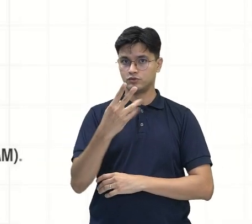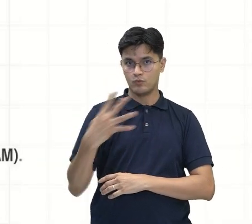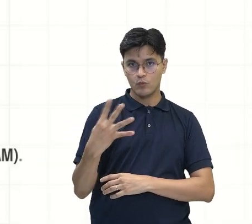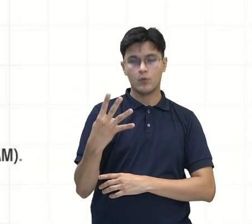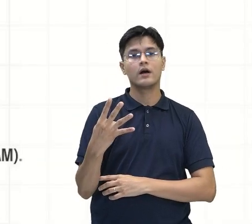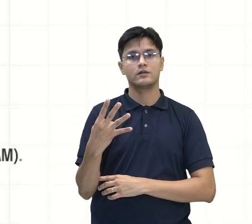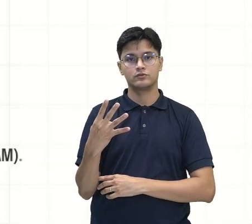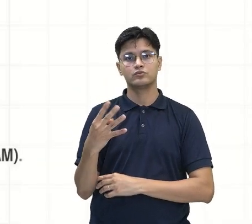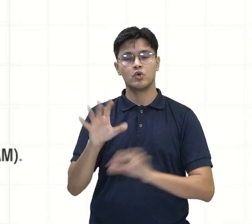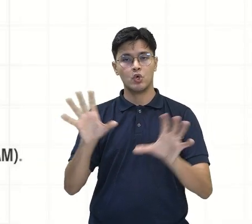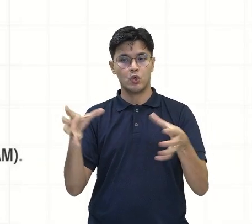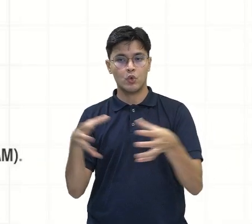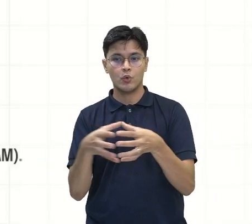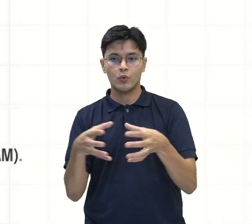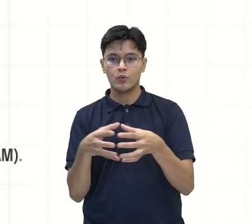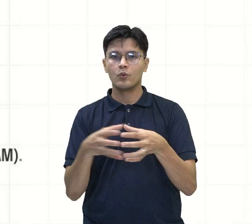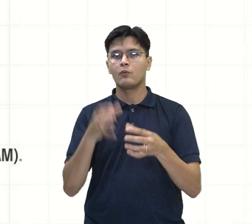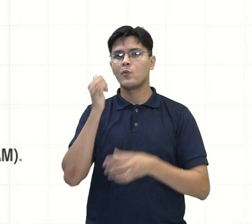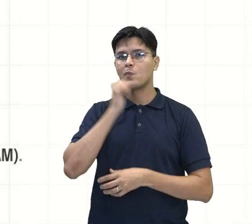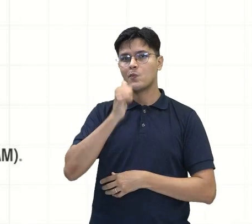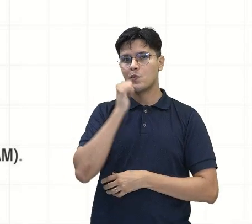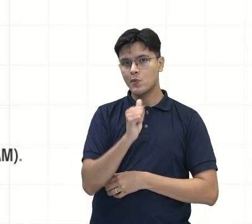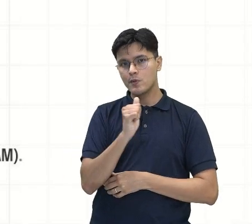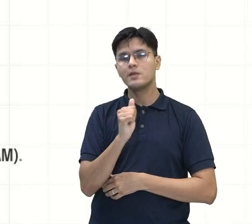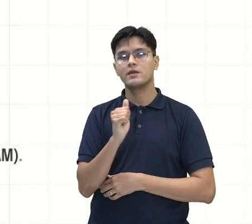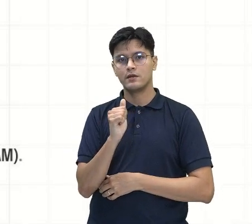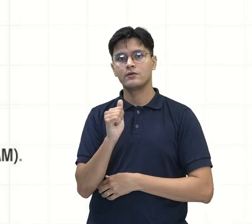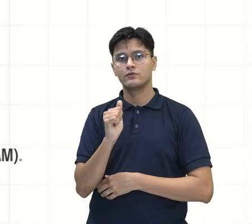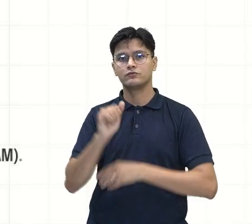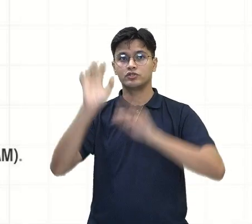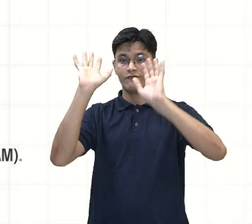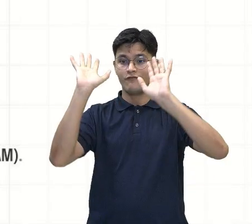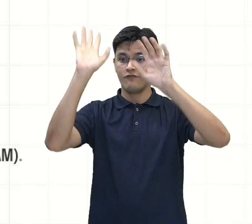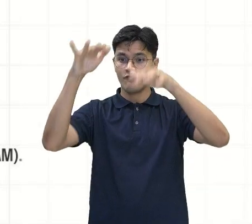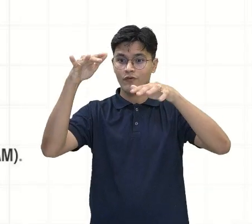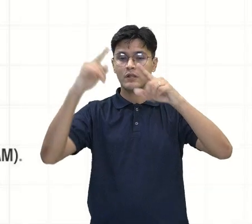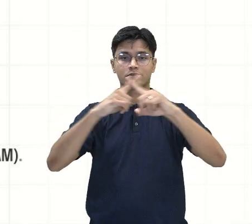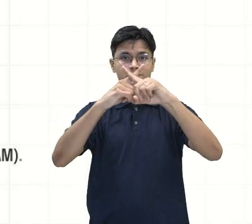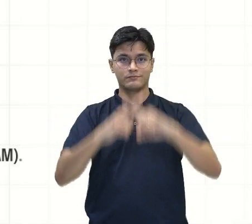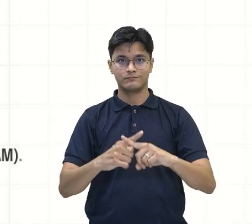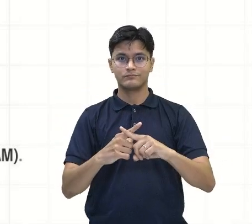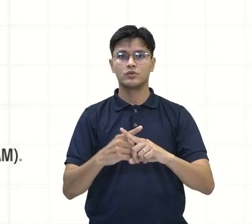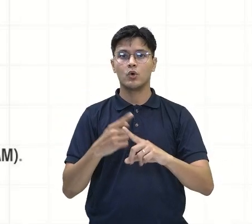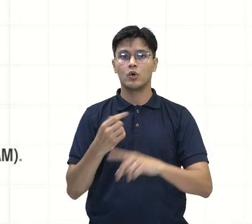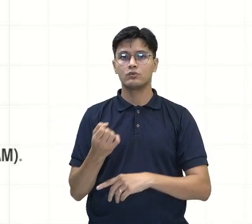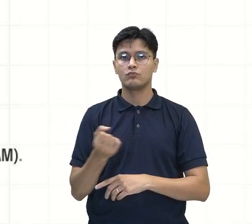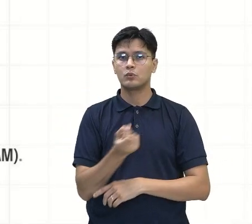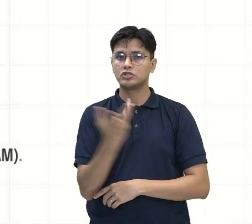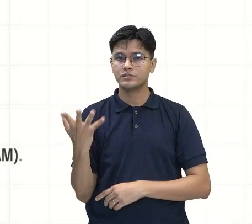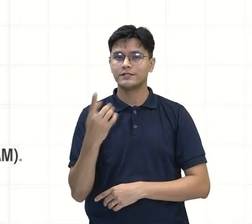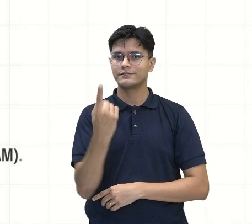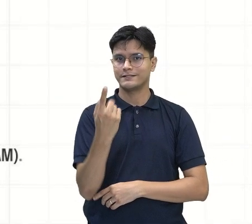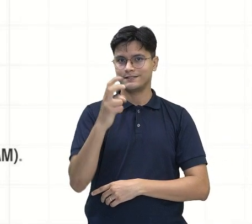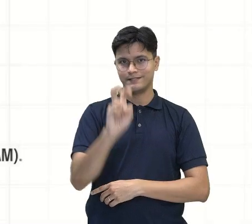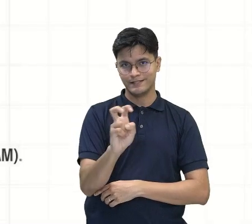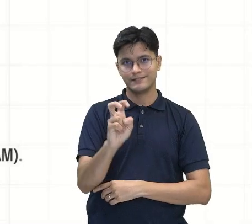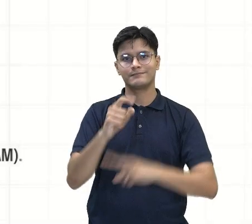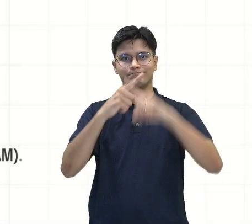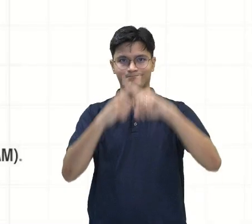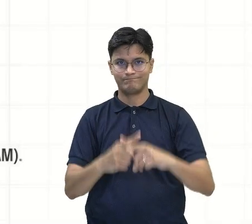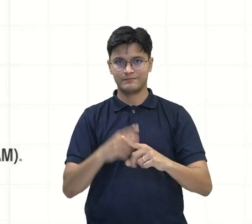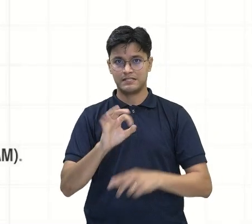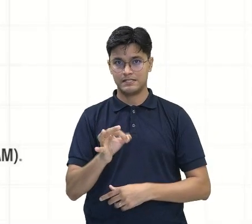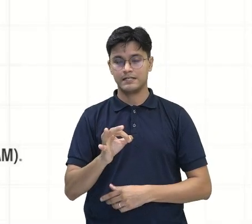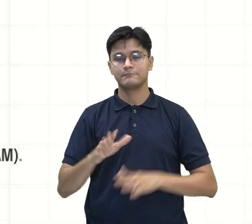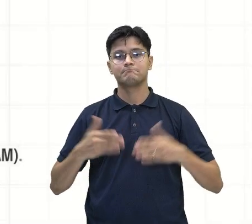disputou 15 partidas. Veja, ela disputou 15 partidas. Muito bem.